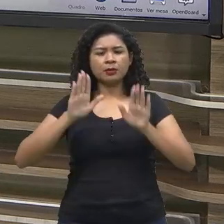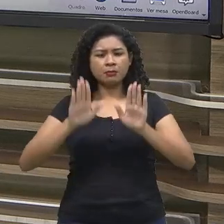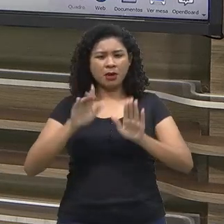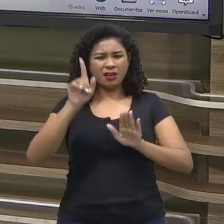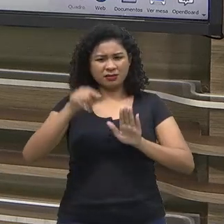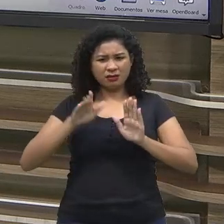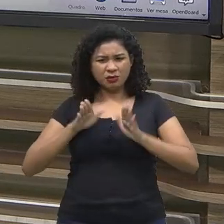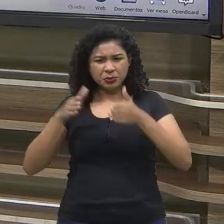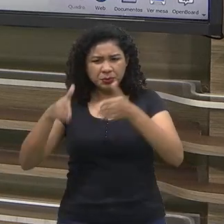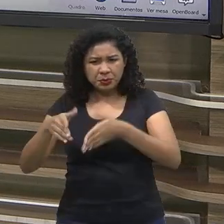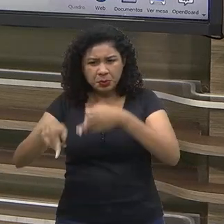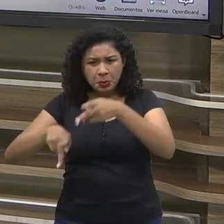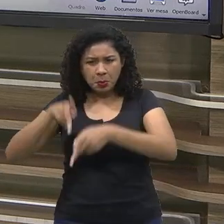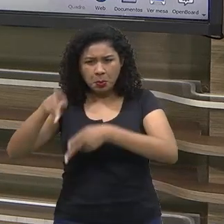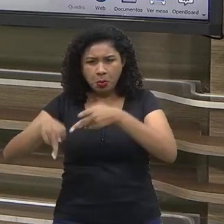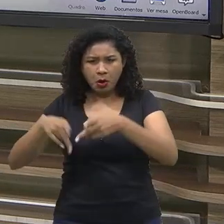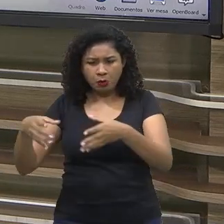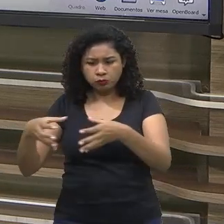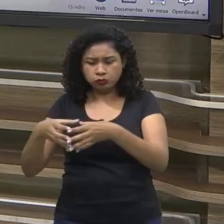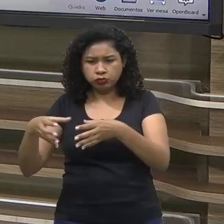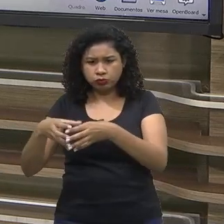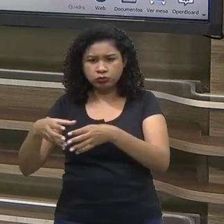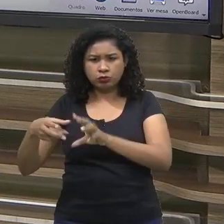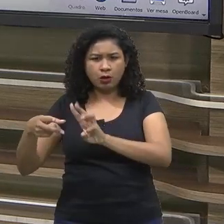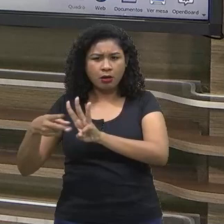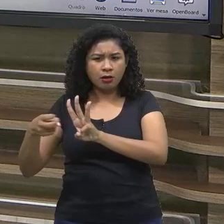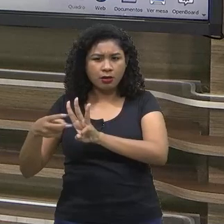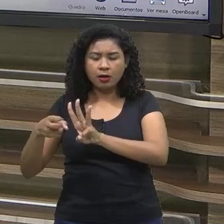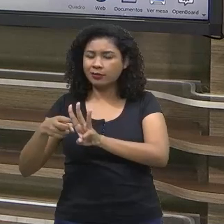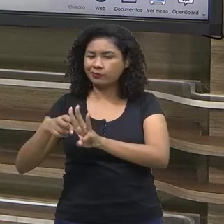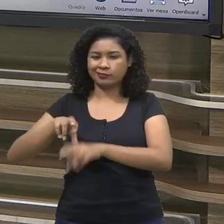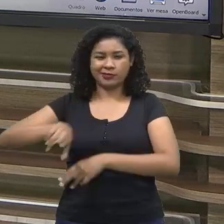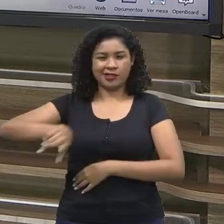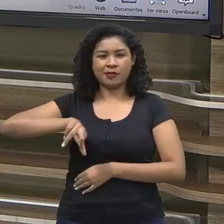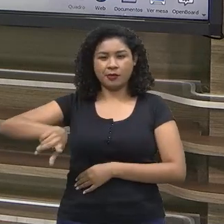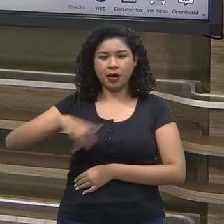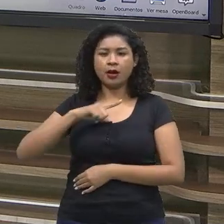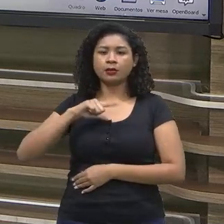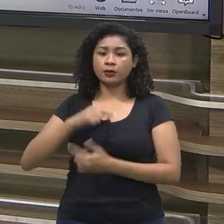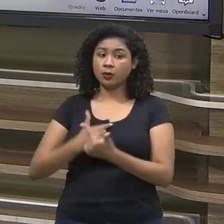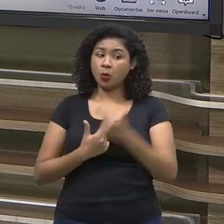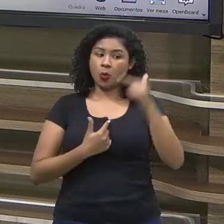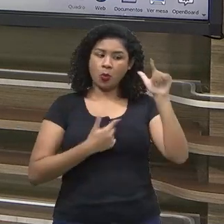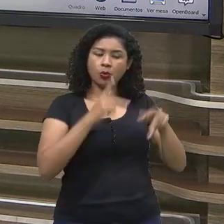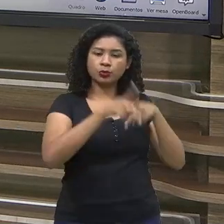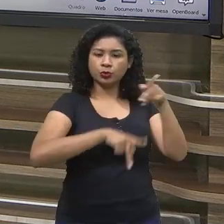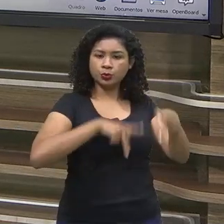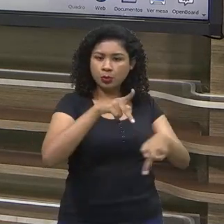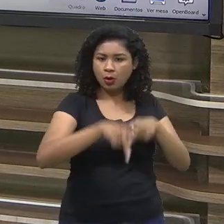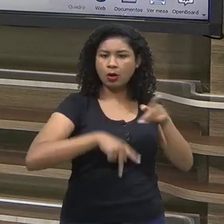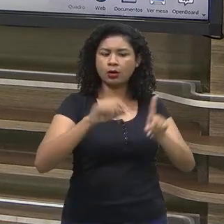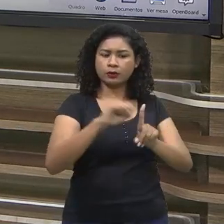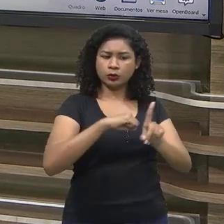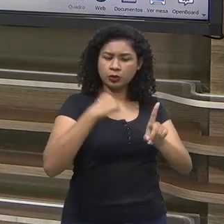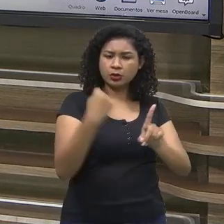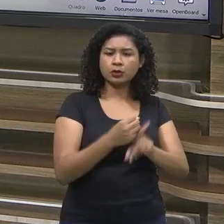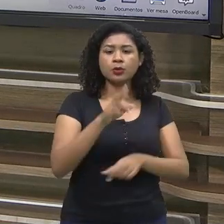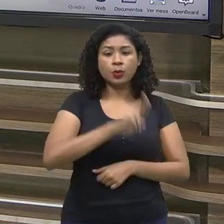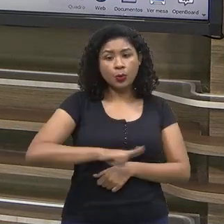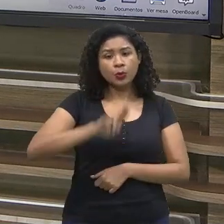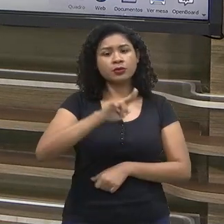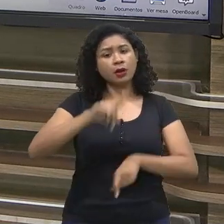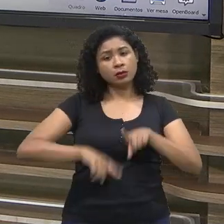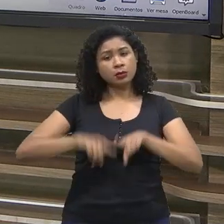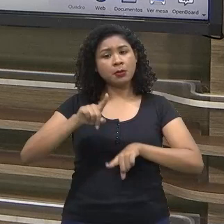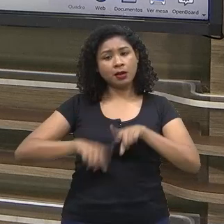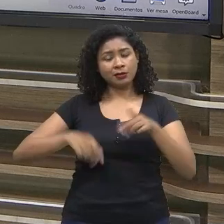indígenas. Existiram e existem, né, várias sociedades, civilizações que já utilizavam também este